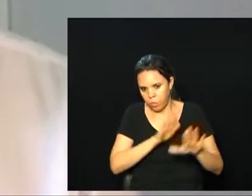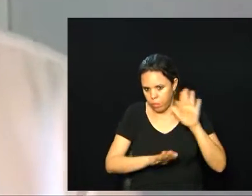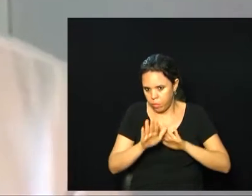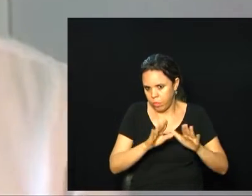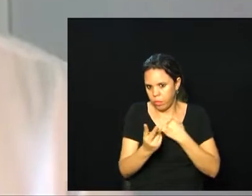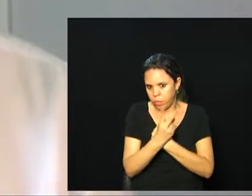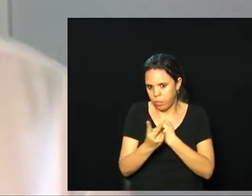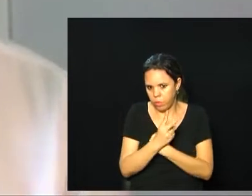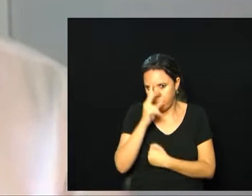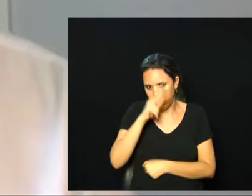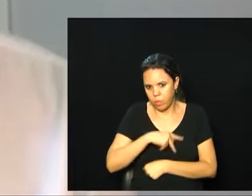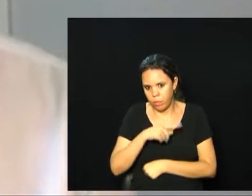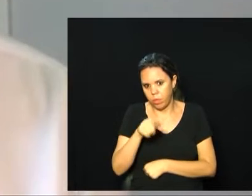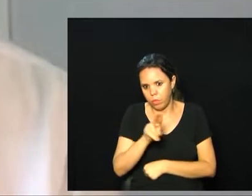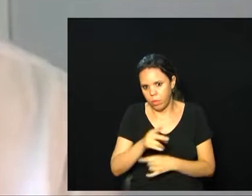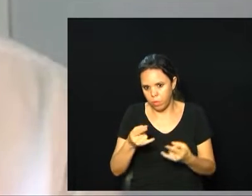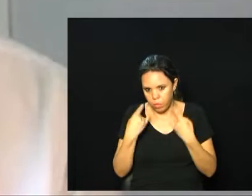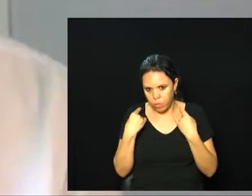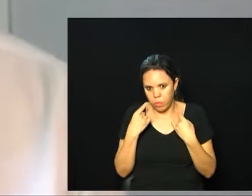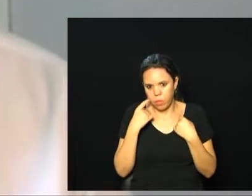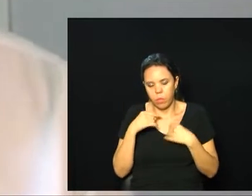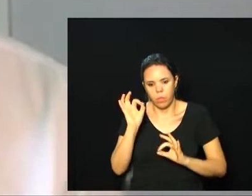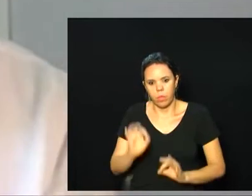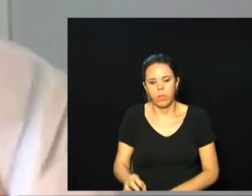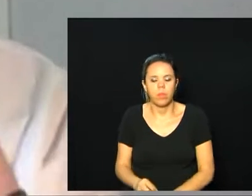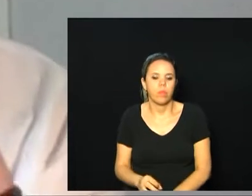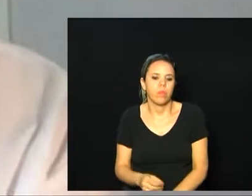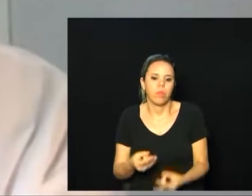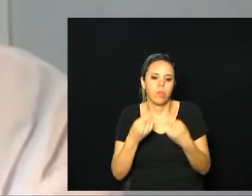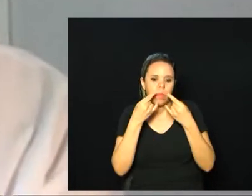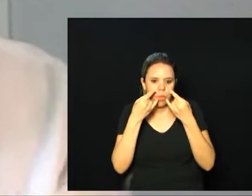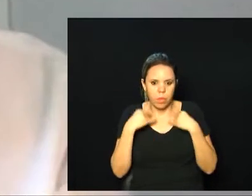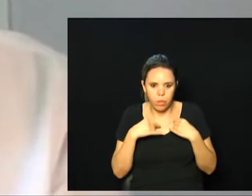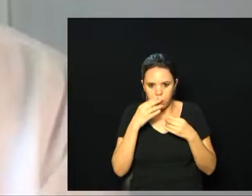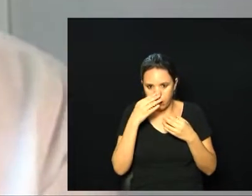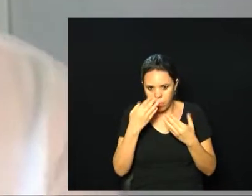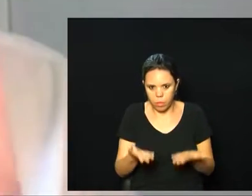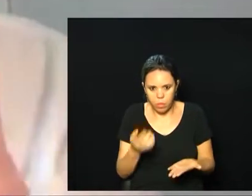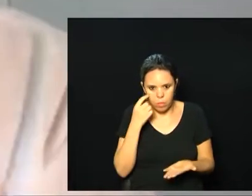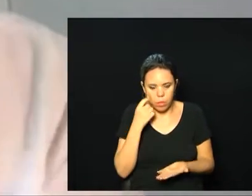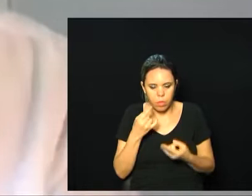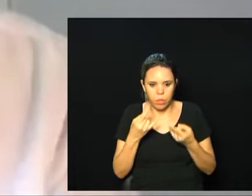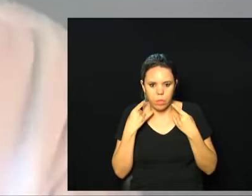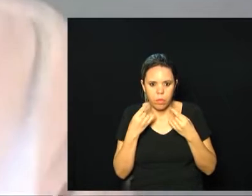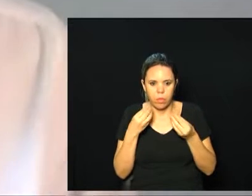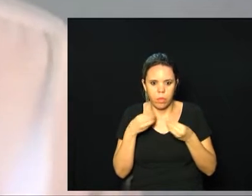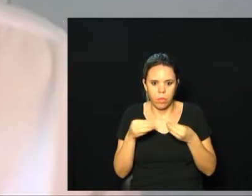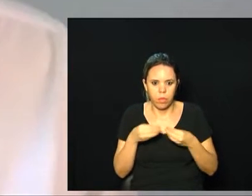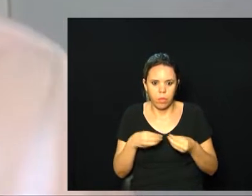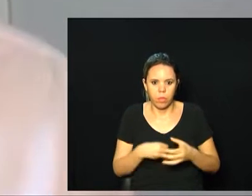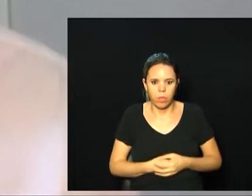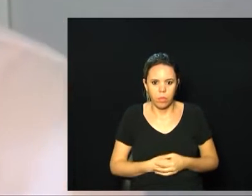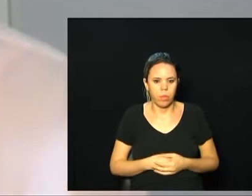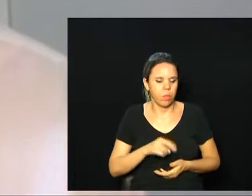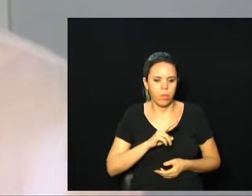cuidado. Ou seja, você use a máscara direito, máscara pendurada com o nariz de fora, máscara frouxa, não